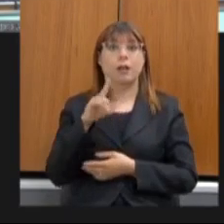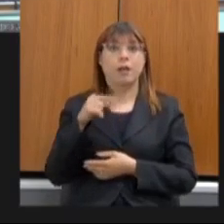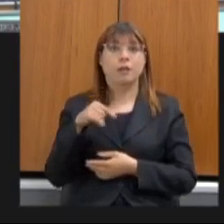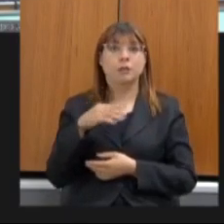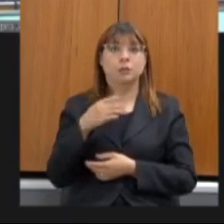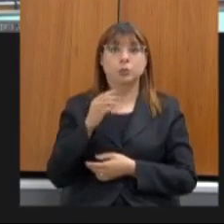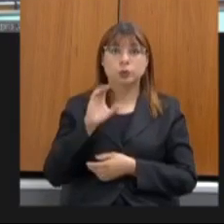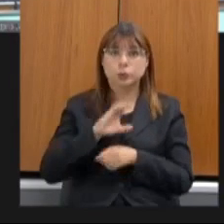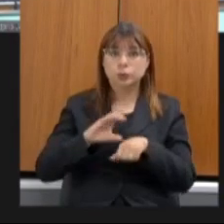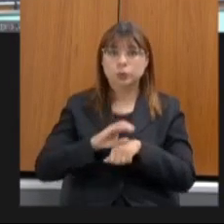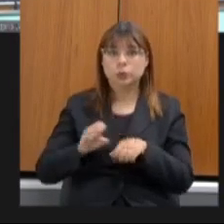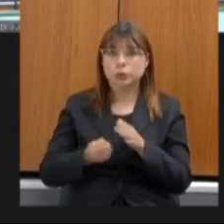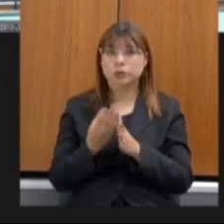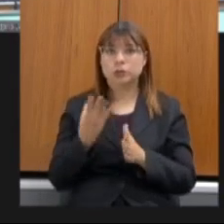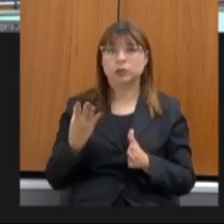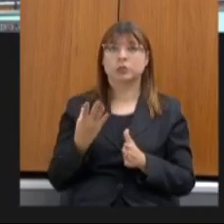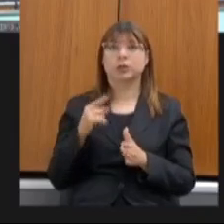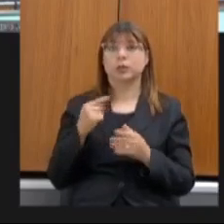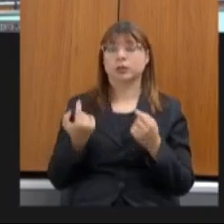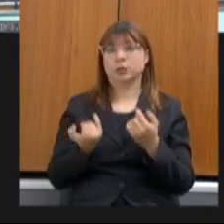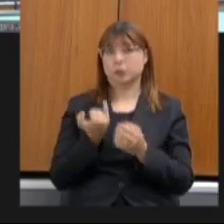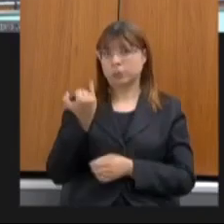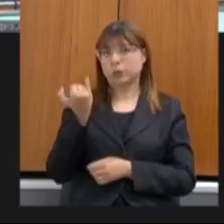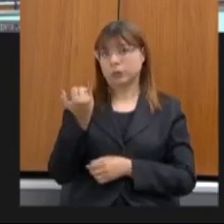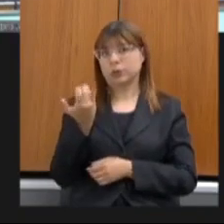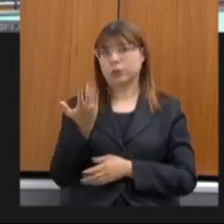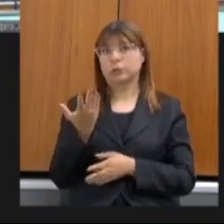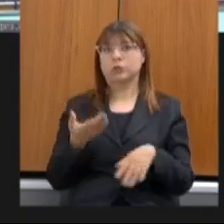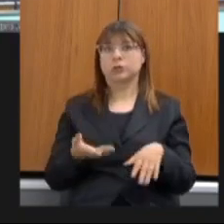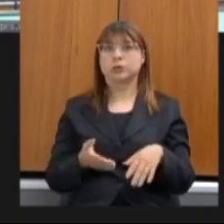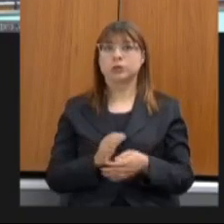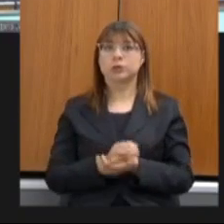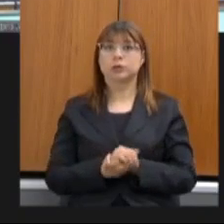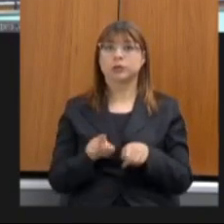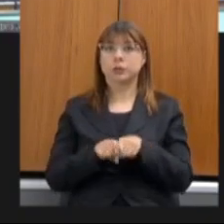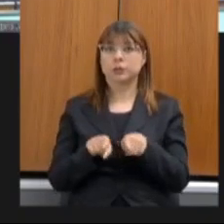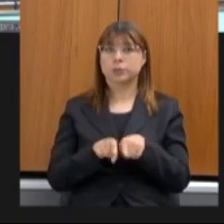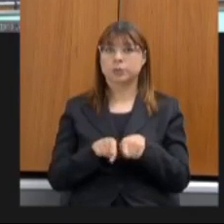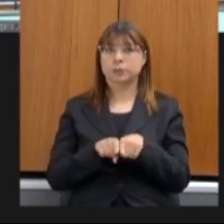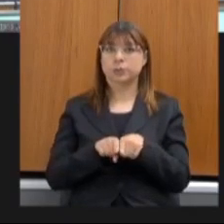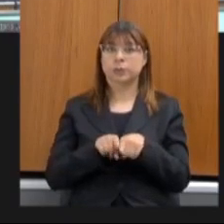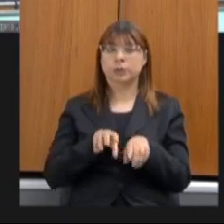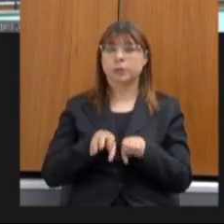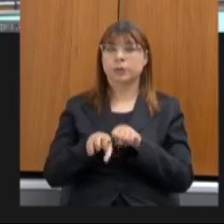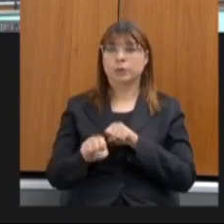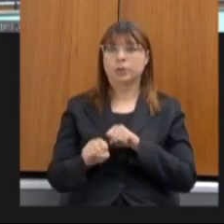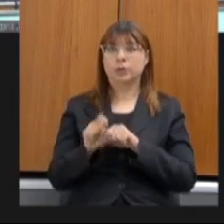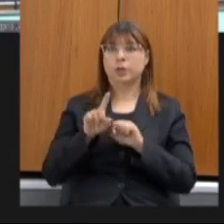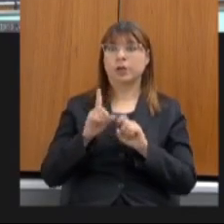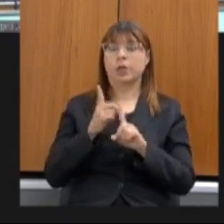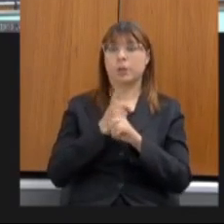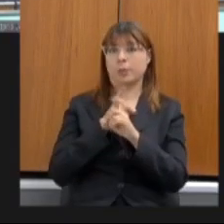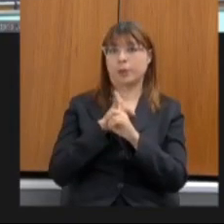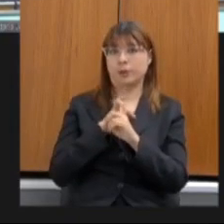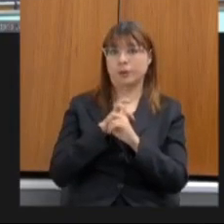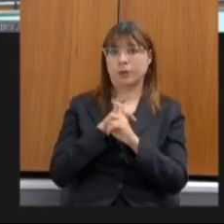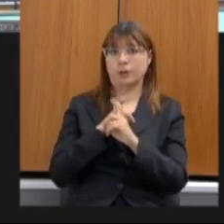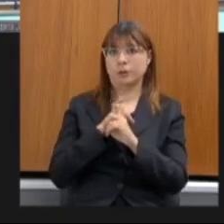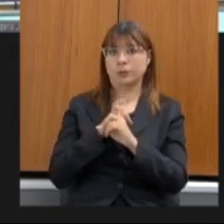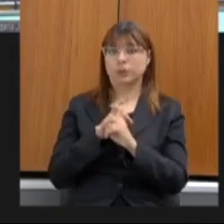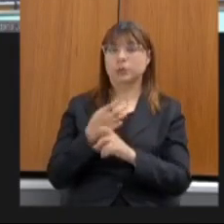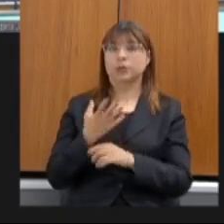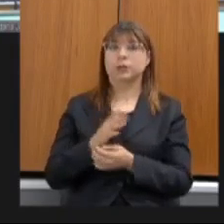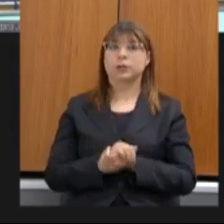super tendência nas grandes empresas e também de formação de programadores 39 mil vagas